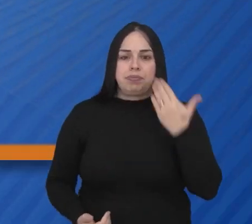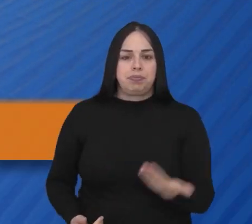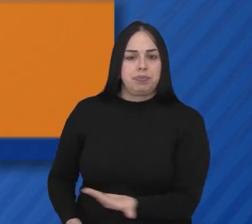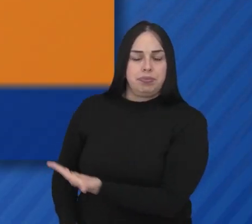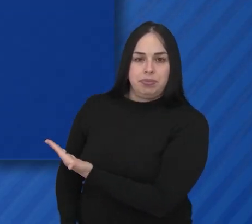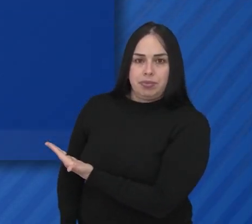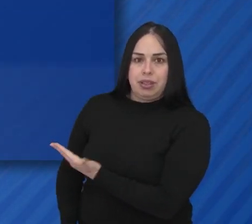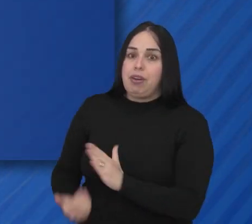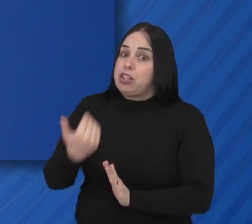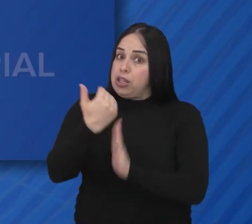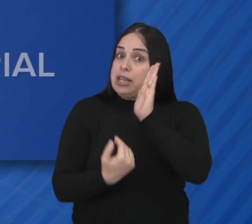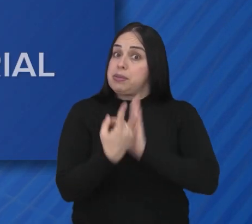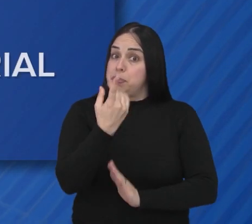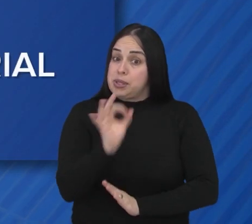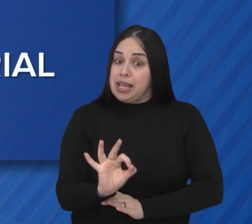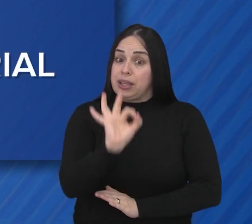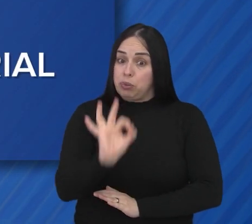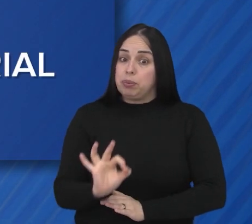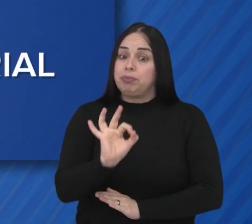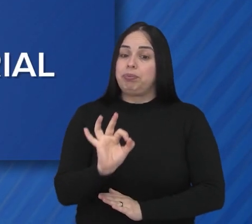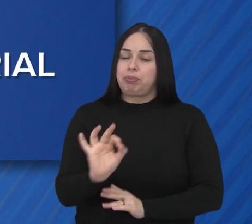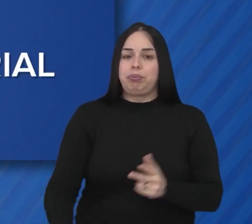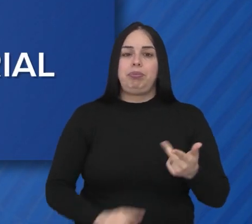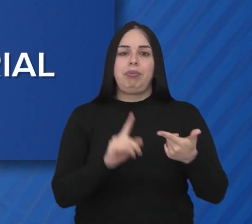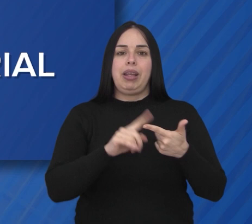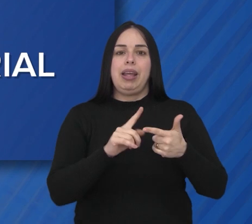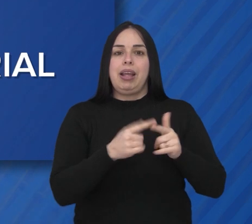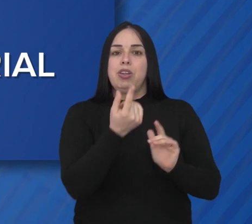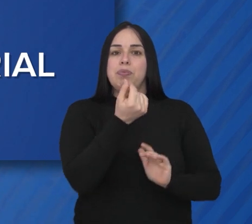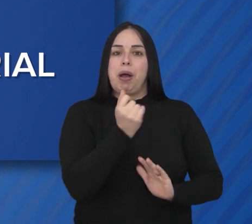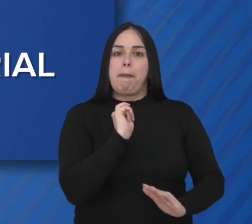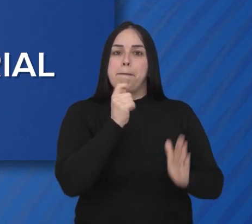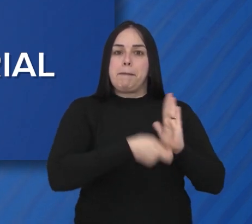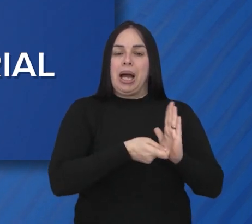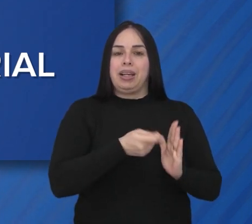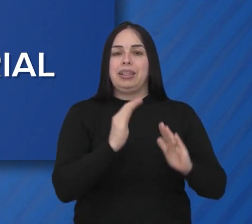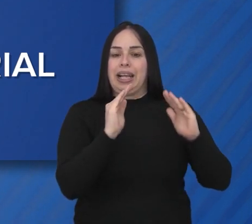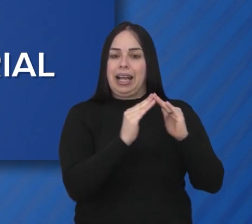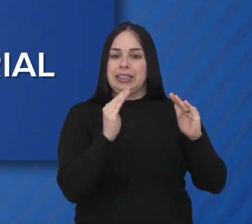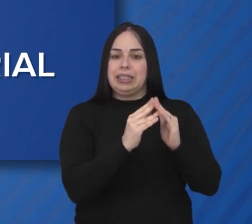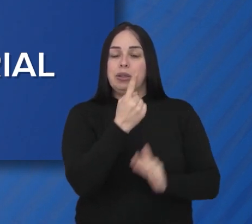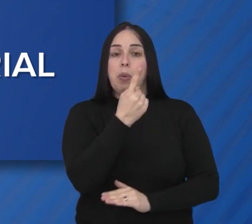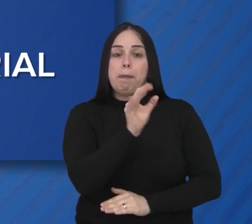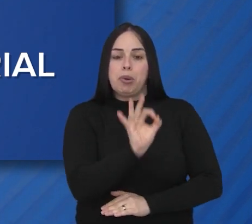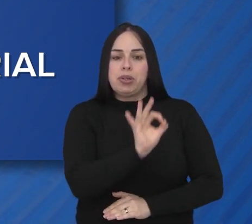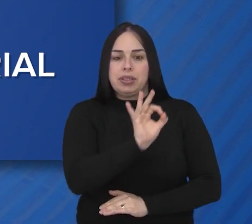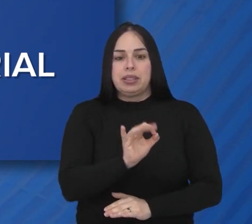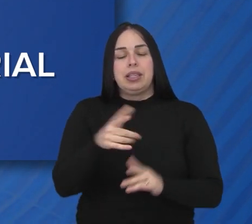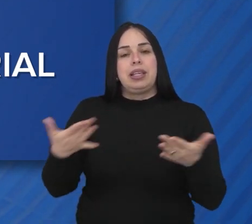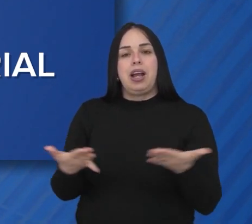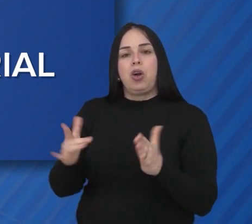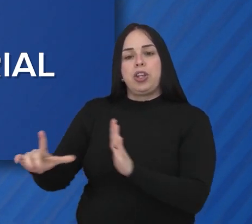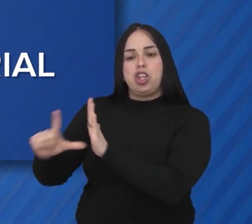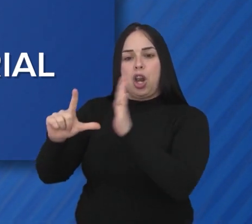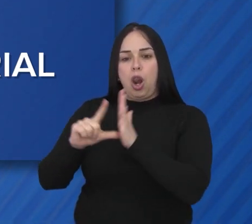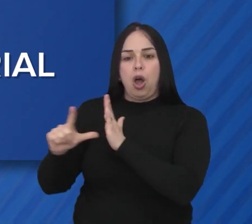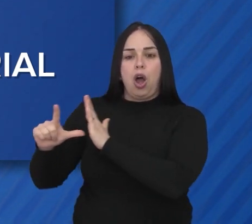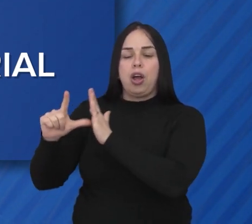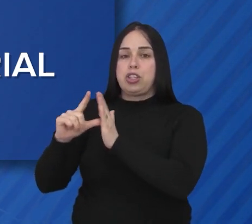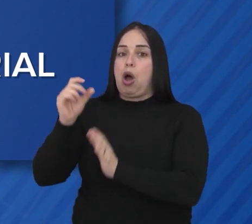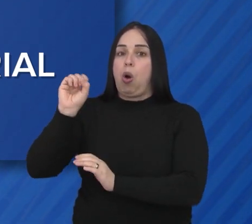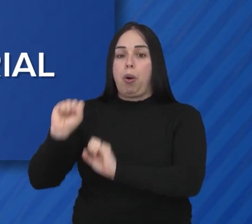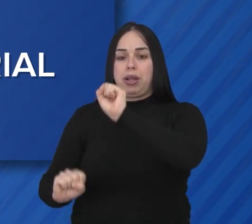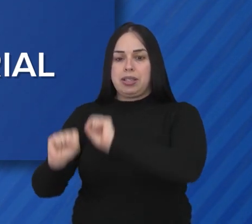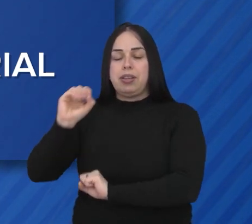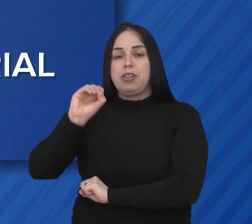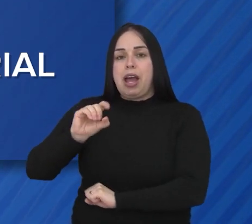As tarifas social e vulnerável terão redução de 10%. A residencial terá queda de 1%. Já as